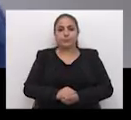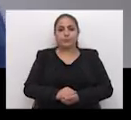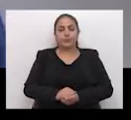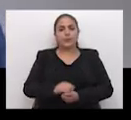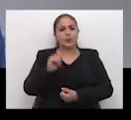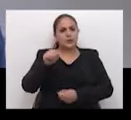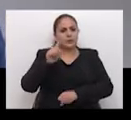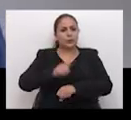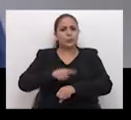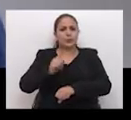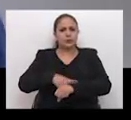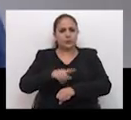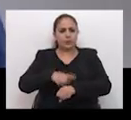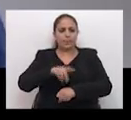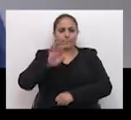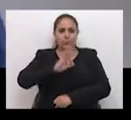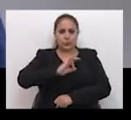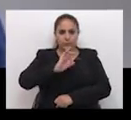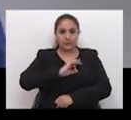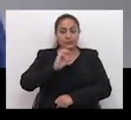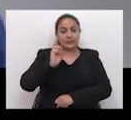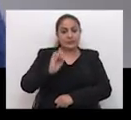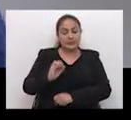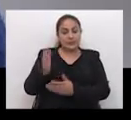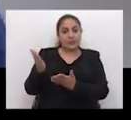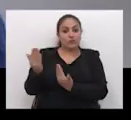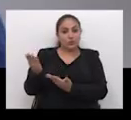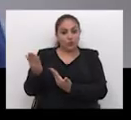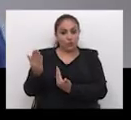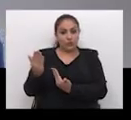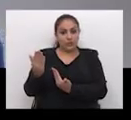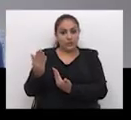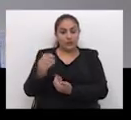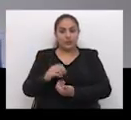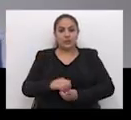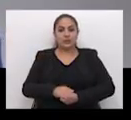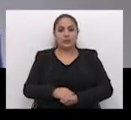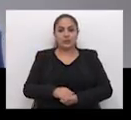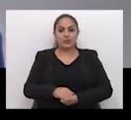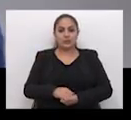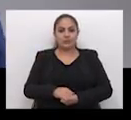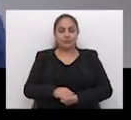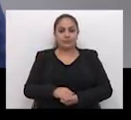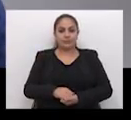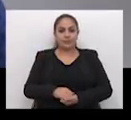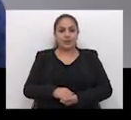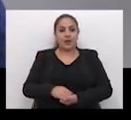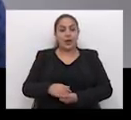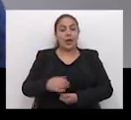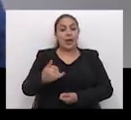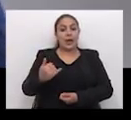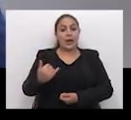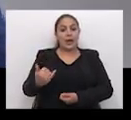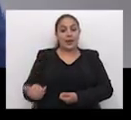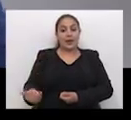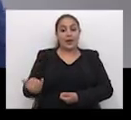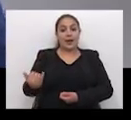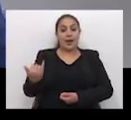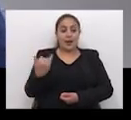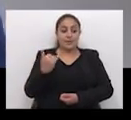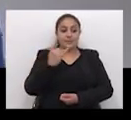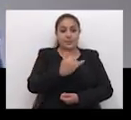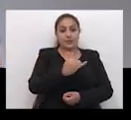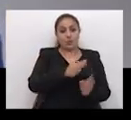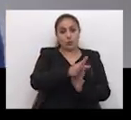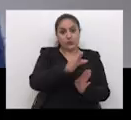alcoólica. Nesse momento, a Brigada Militar, se for adolescente, realmente nos informa